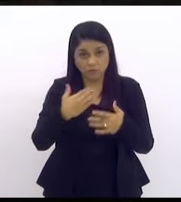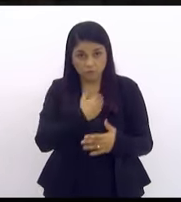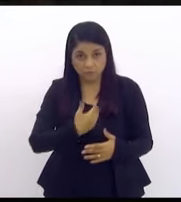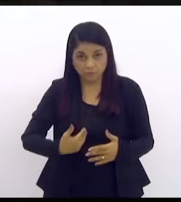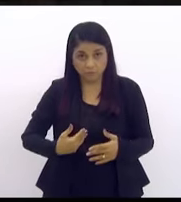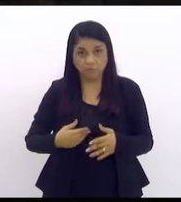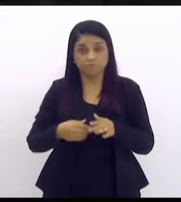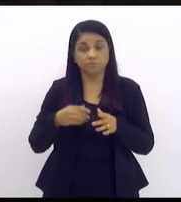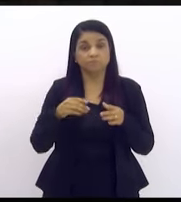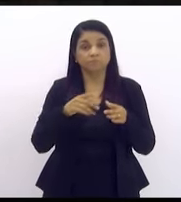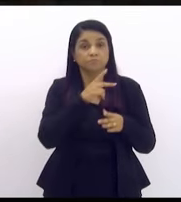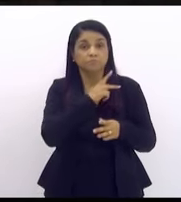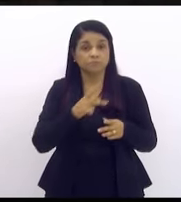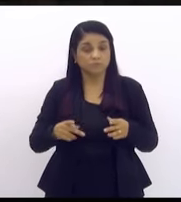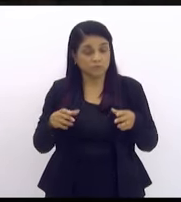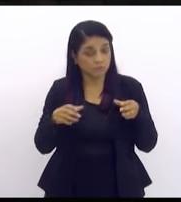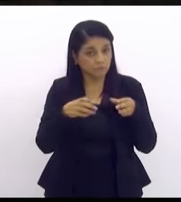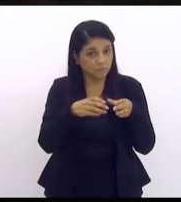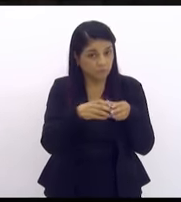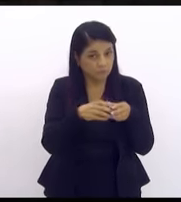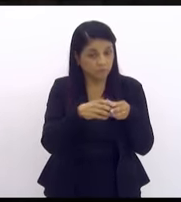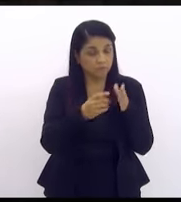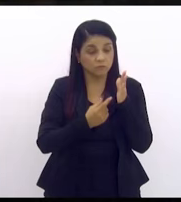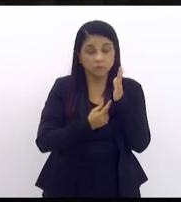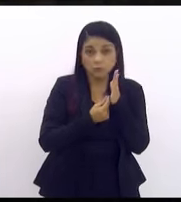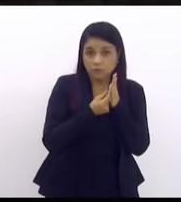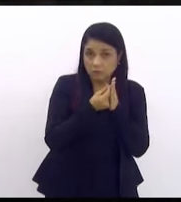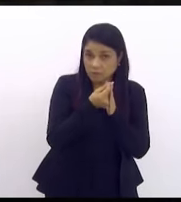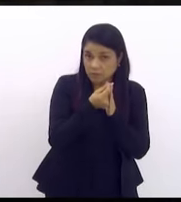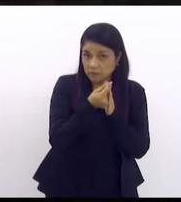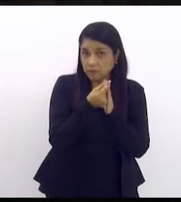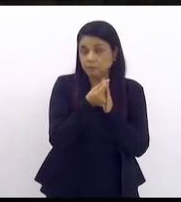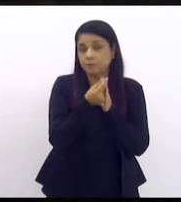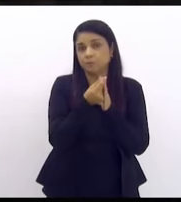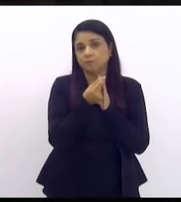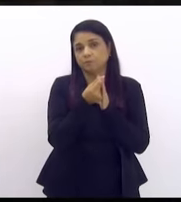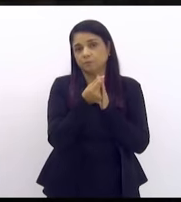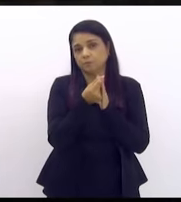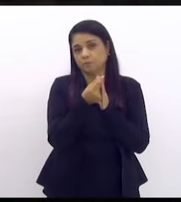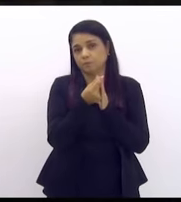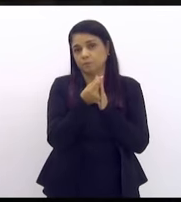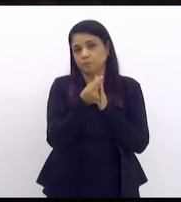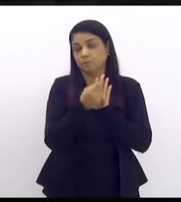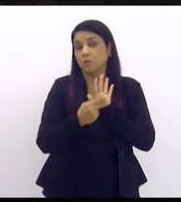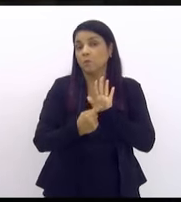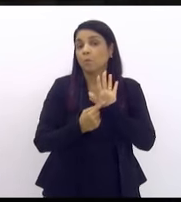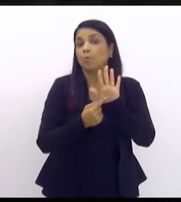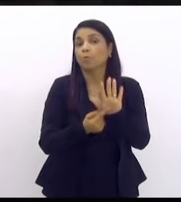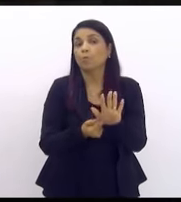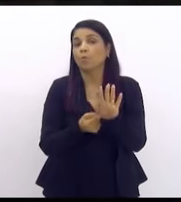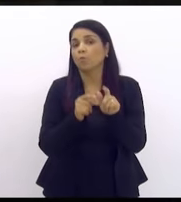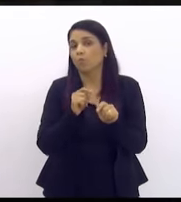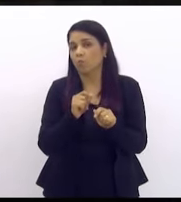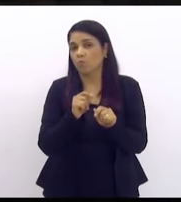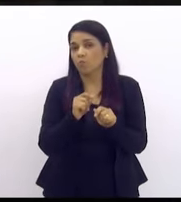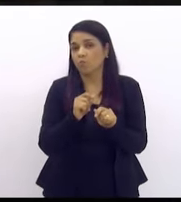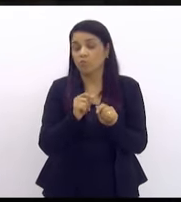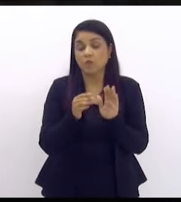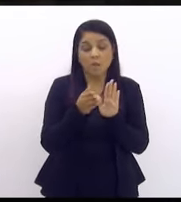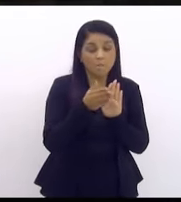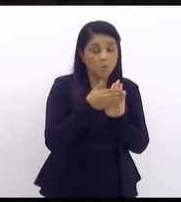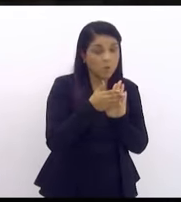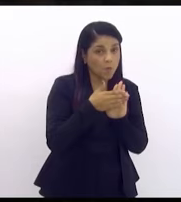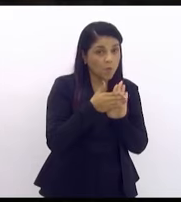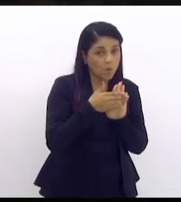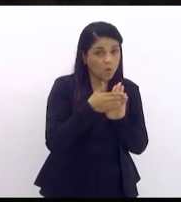presidida pela Comissão de Orçamento, para apresentar se as